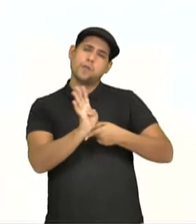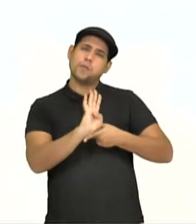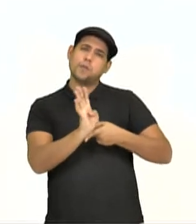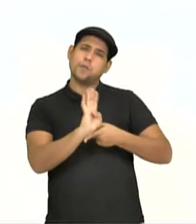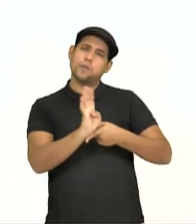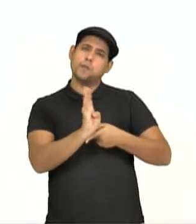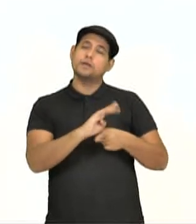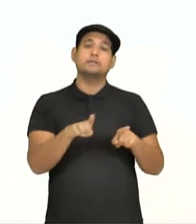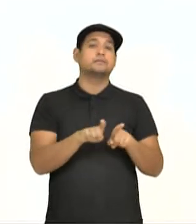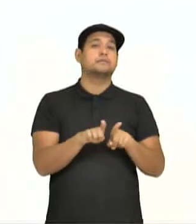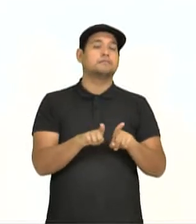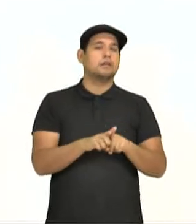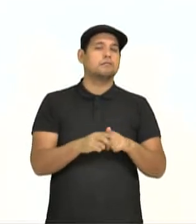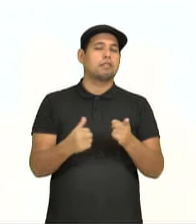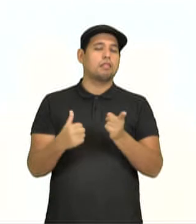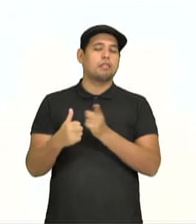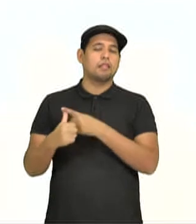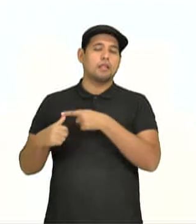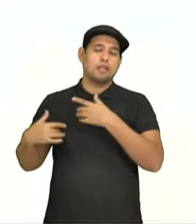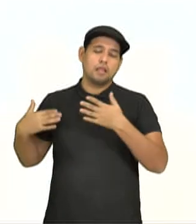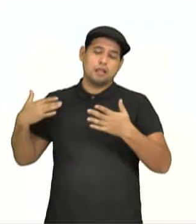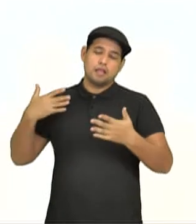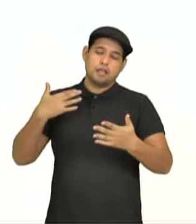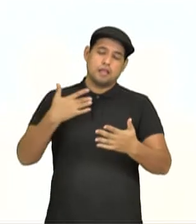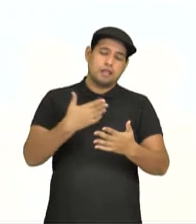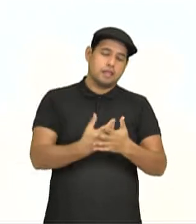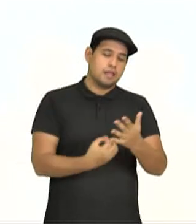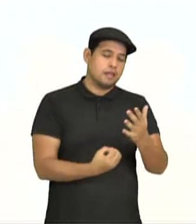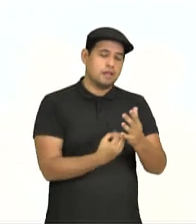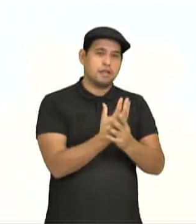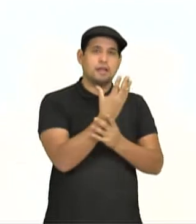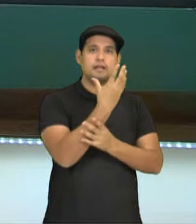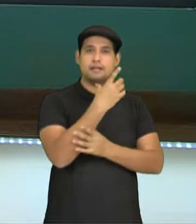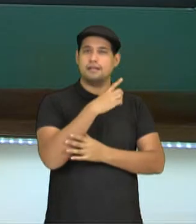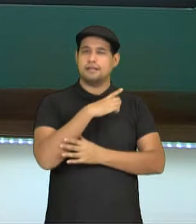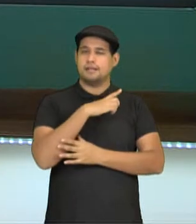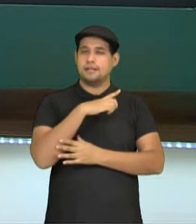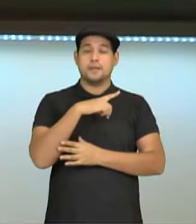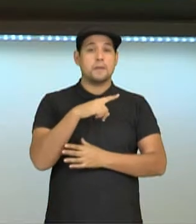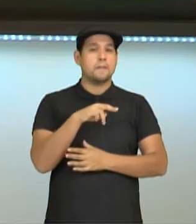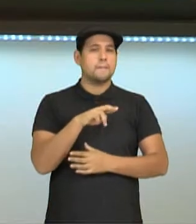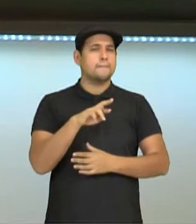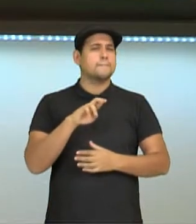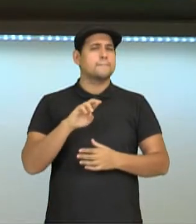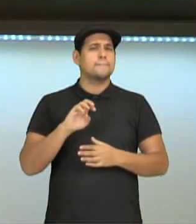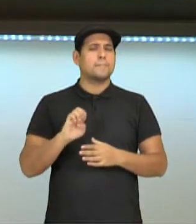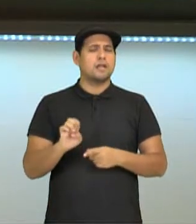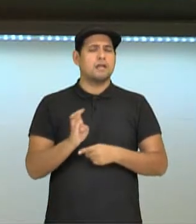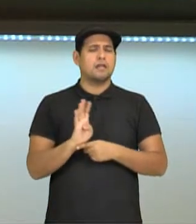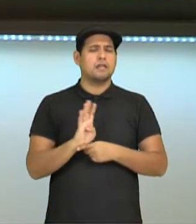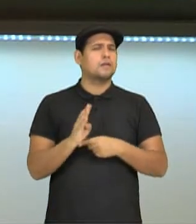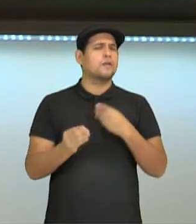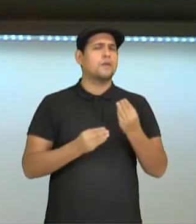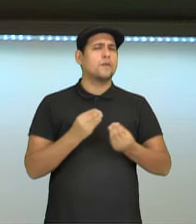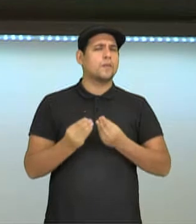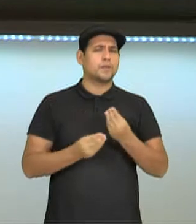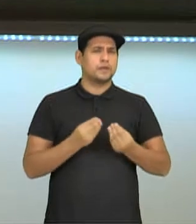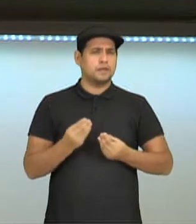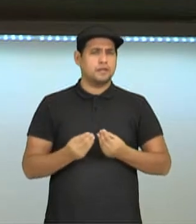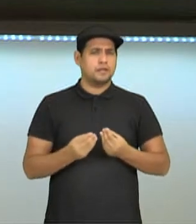alguns dos primeiros inventos pré-cinema. Como assim, professora,